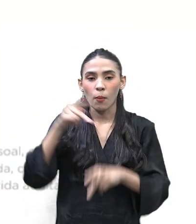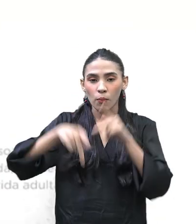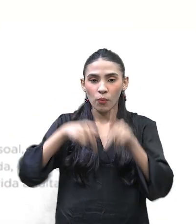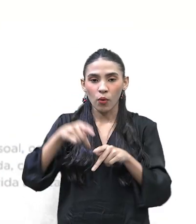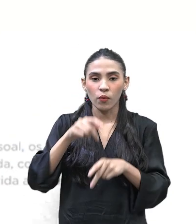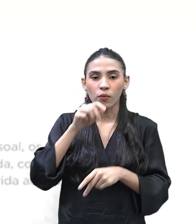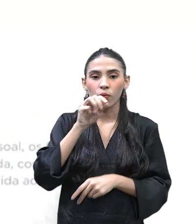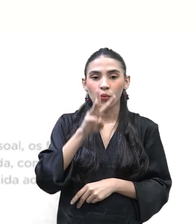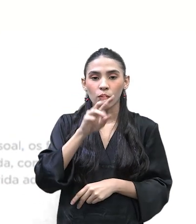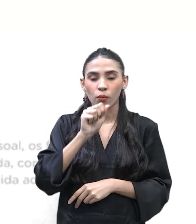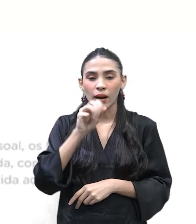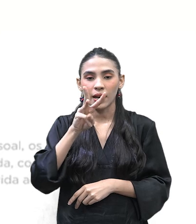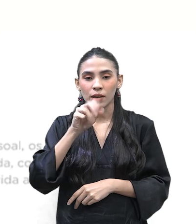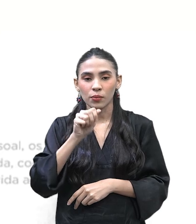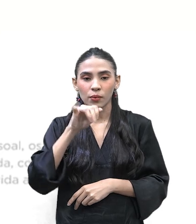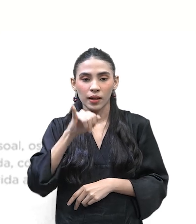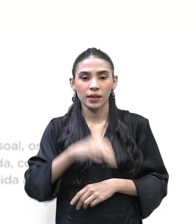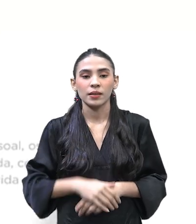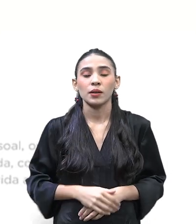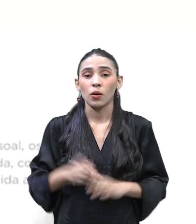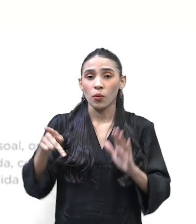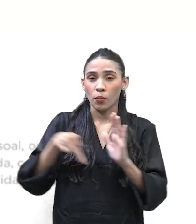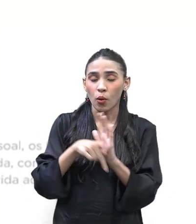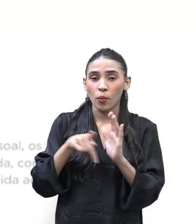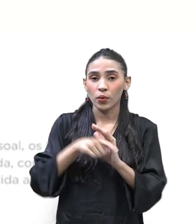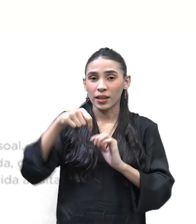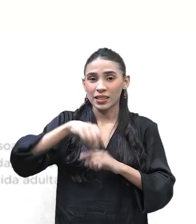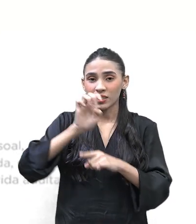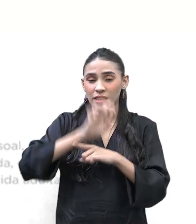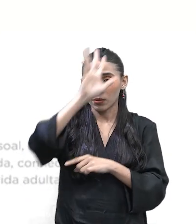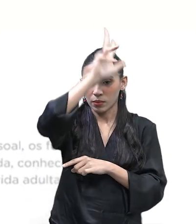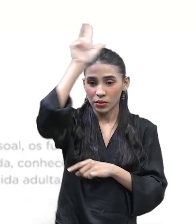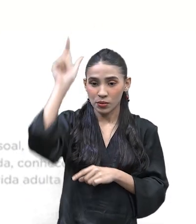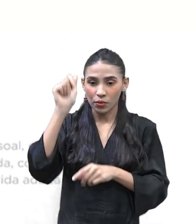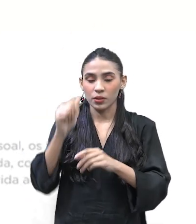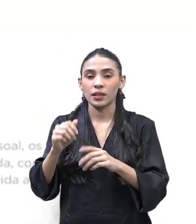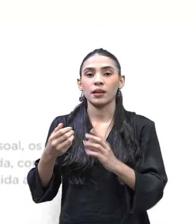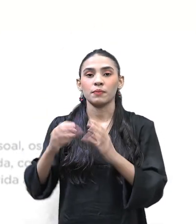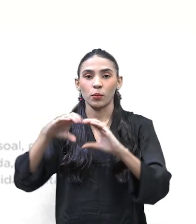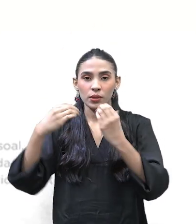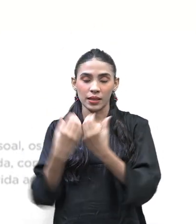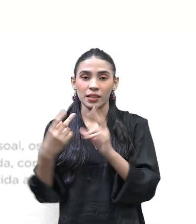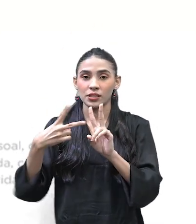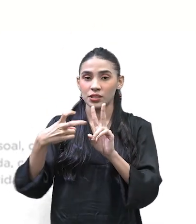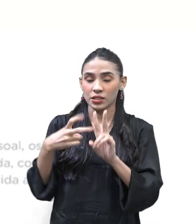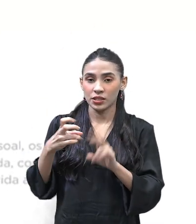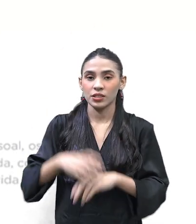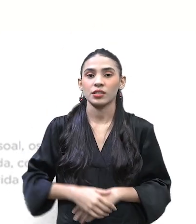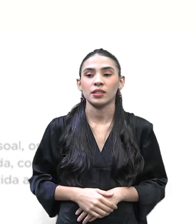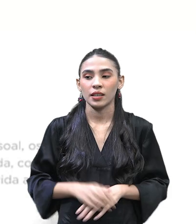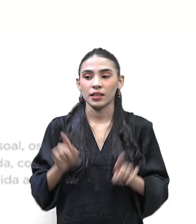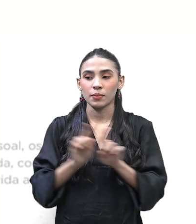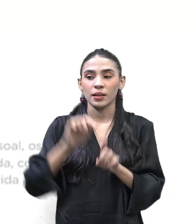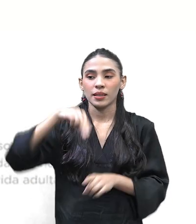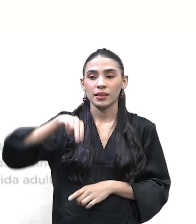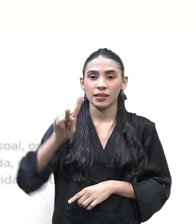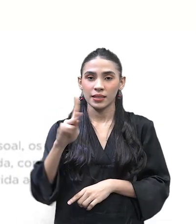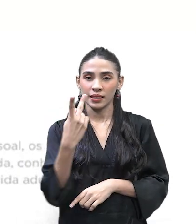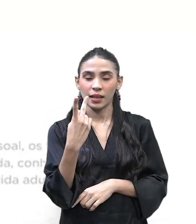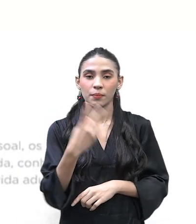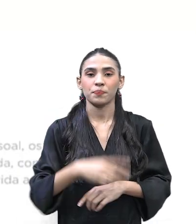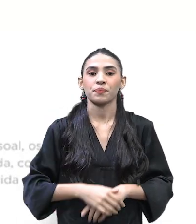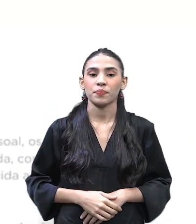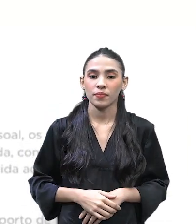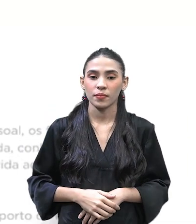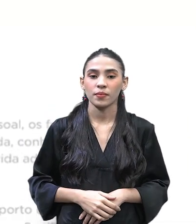calha norte paraense, lá do nosso rio Amazonas, que vive nas terras indígenas, né? Inhamundá, bem conhecido também,